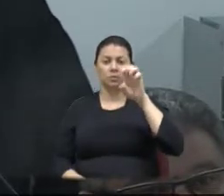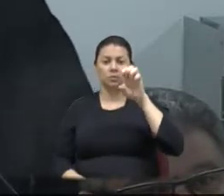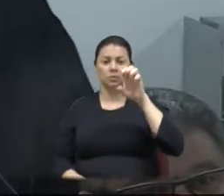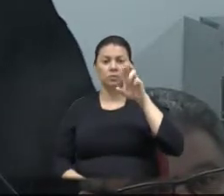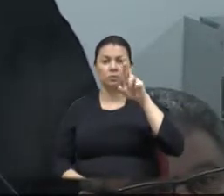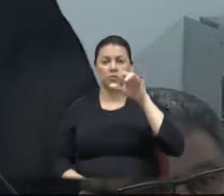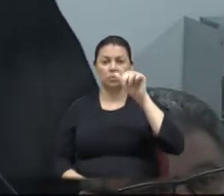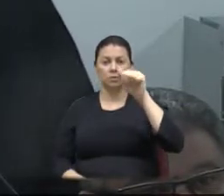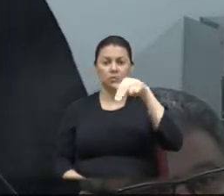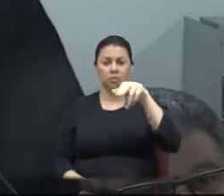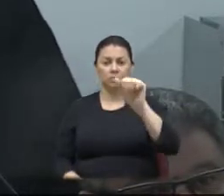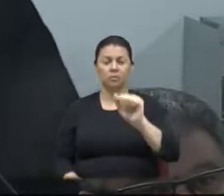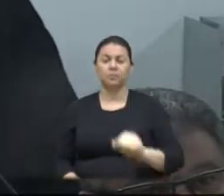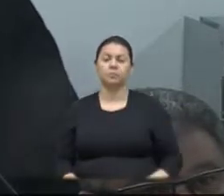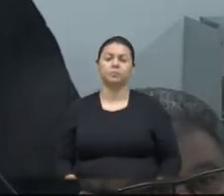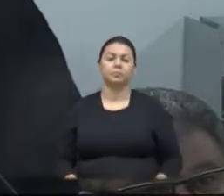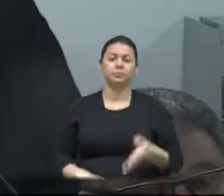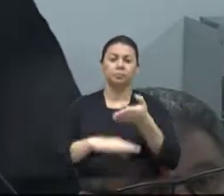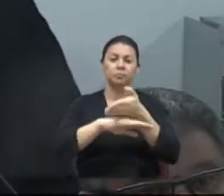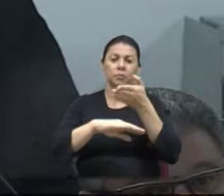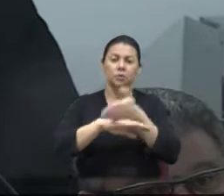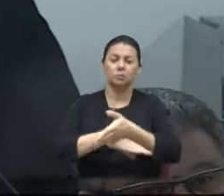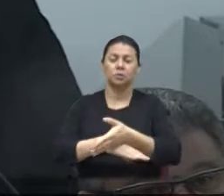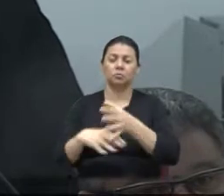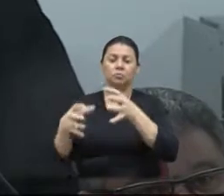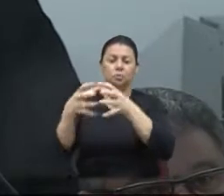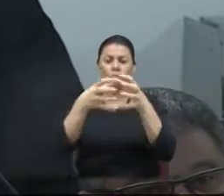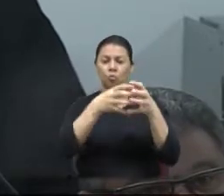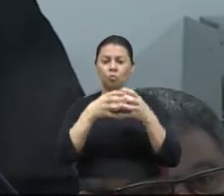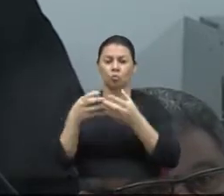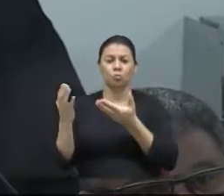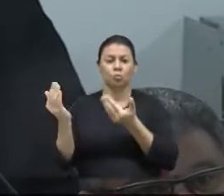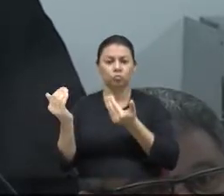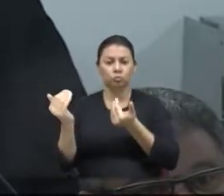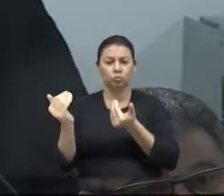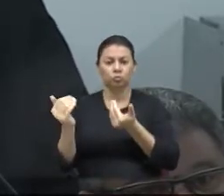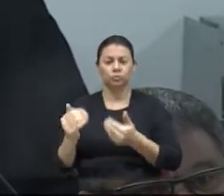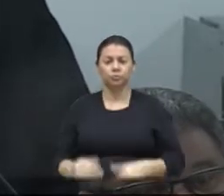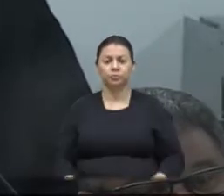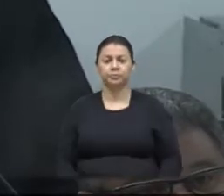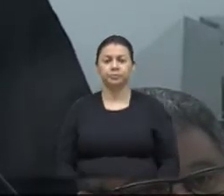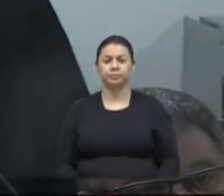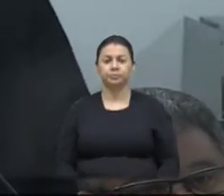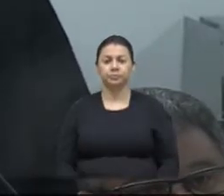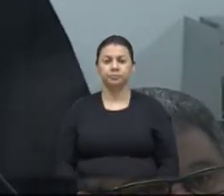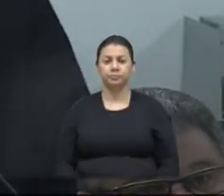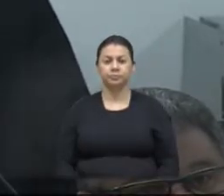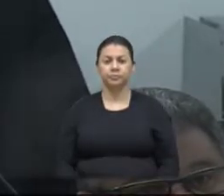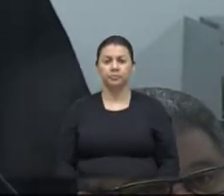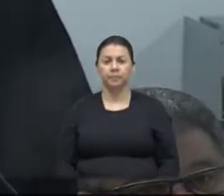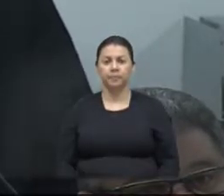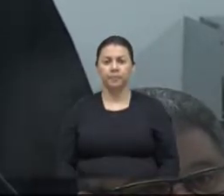acampamento de jovens minha mãe não concordava muito que nós viemos de uma